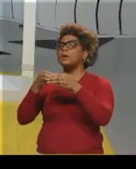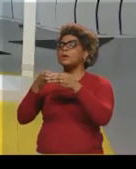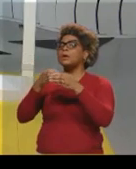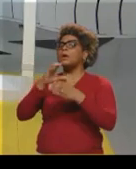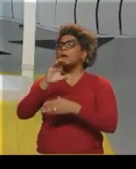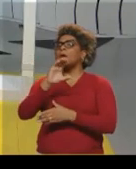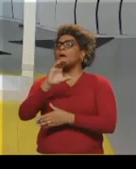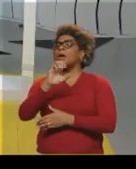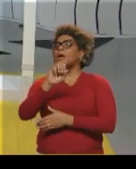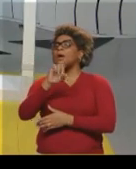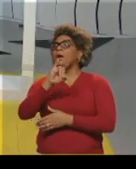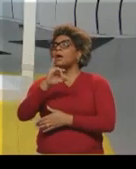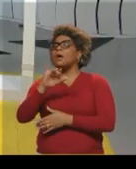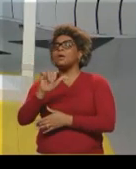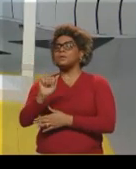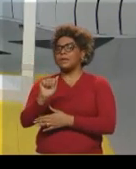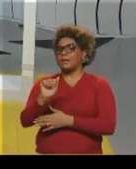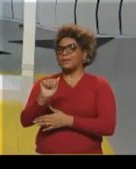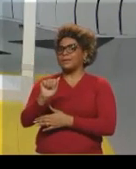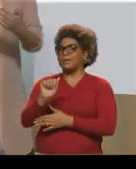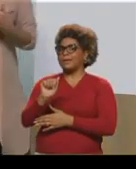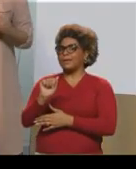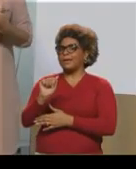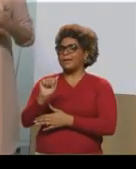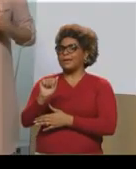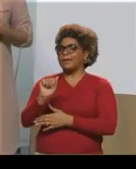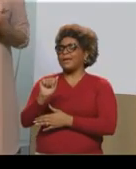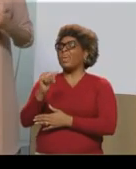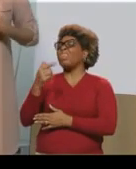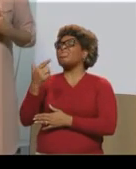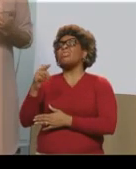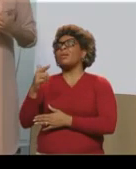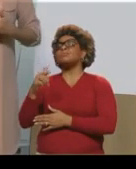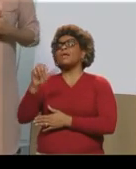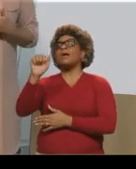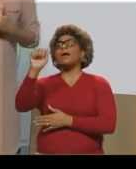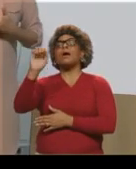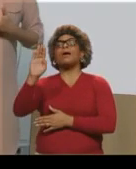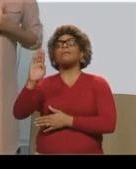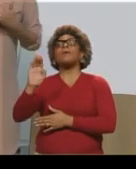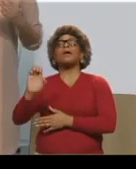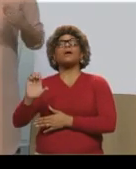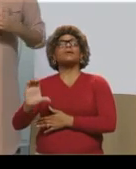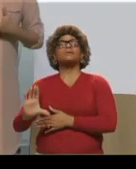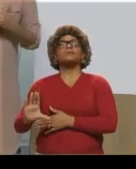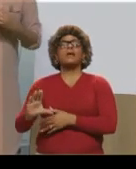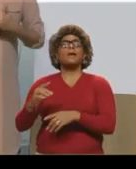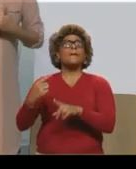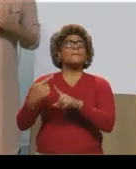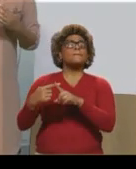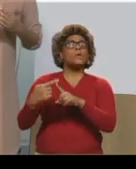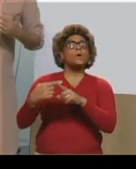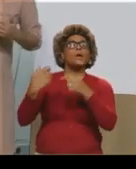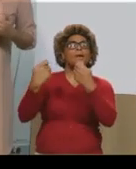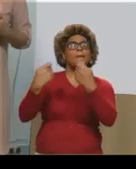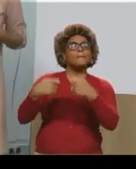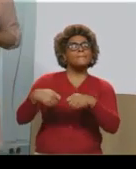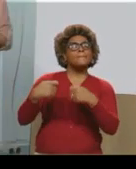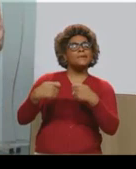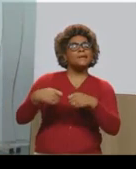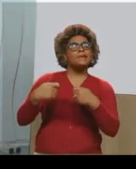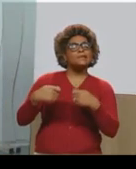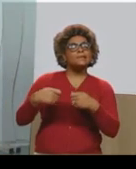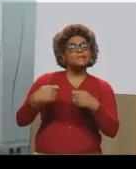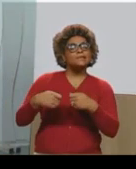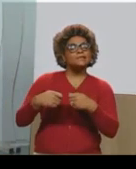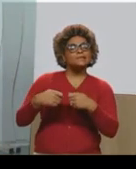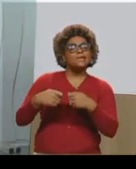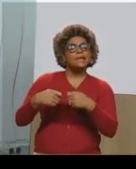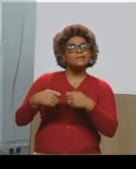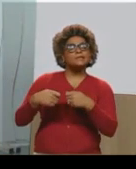alternativas para a gente poder trabalhar sem inferir questão de eliminação